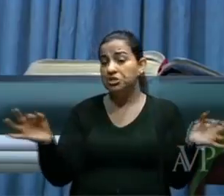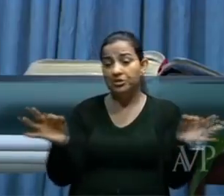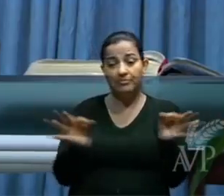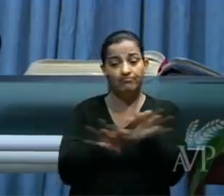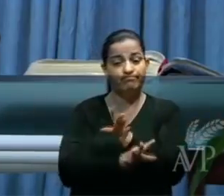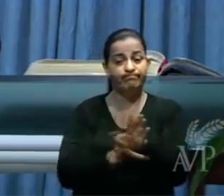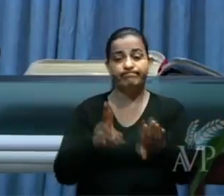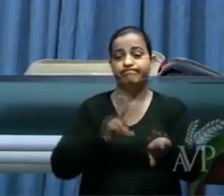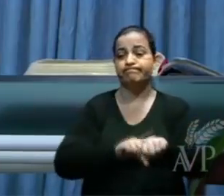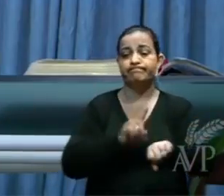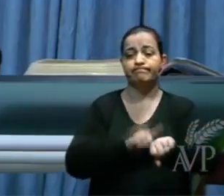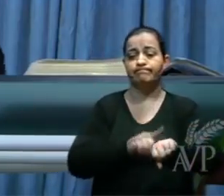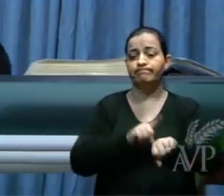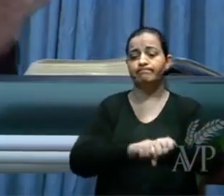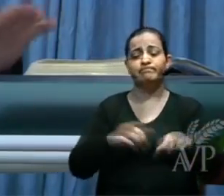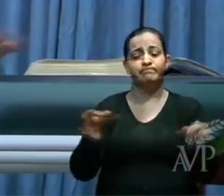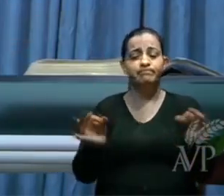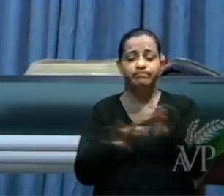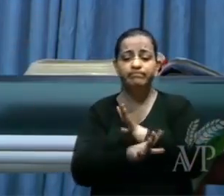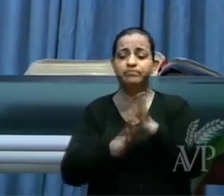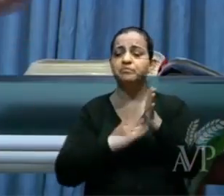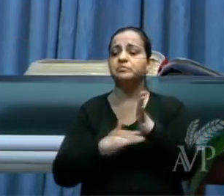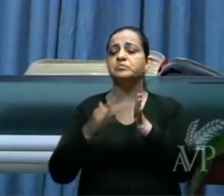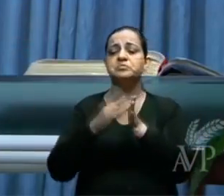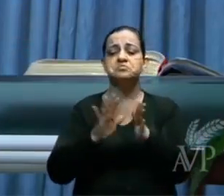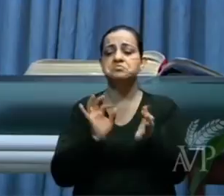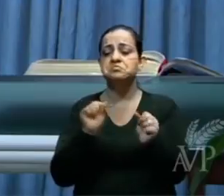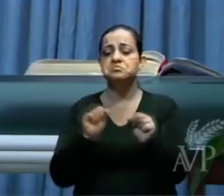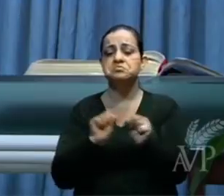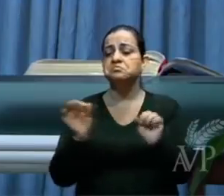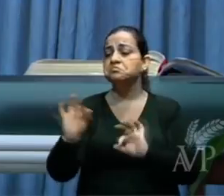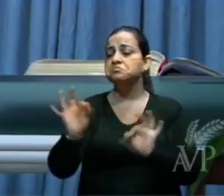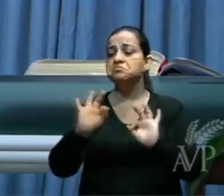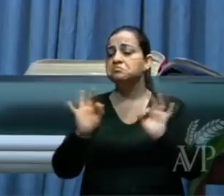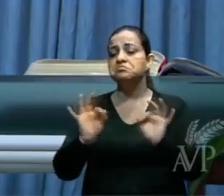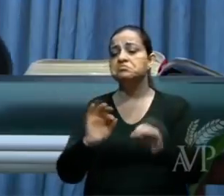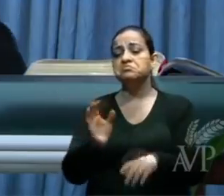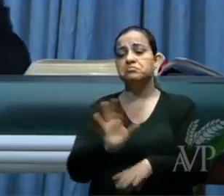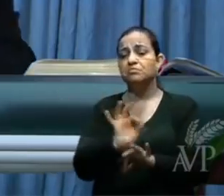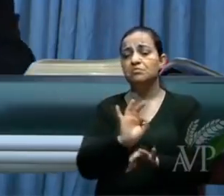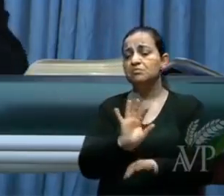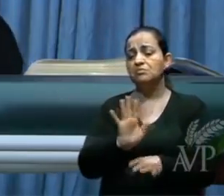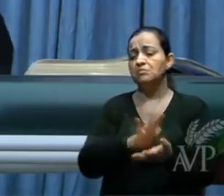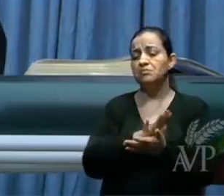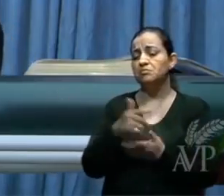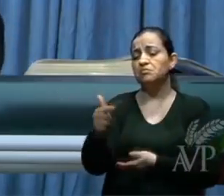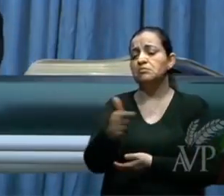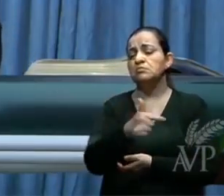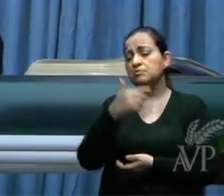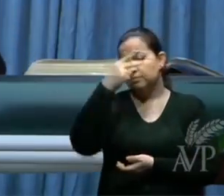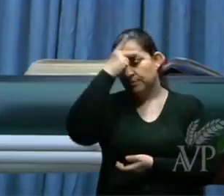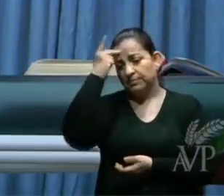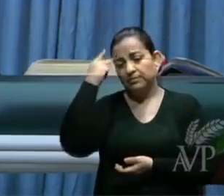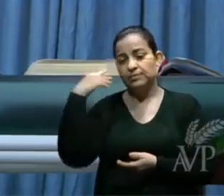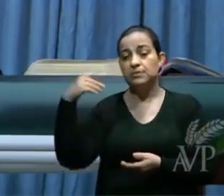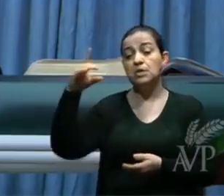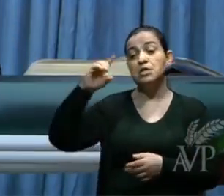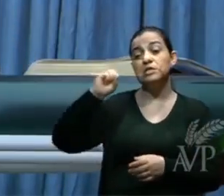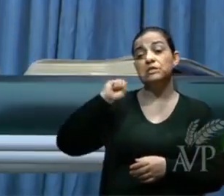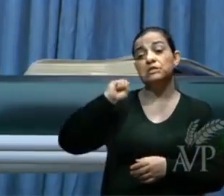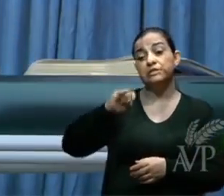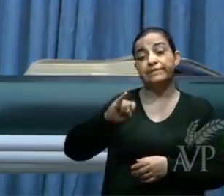ontem já terminou tudo não há mais eleitores isso isso se deus tem que trazer que ele traga